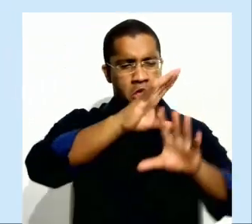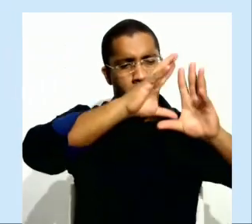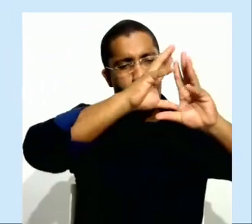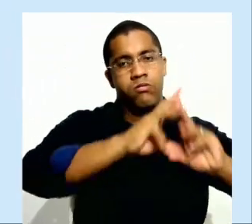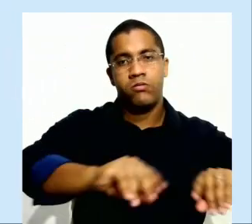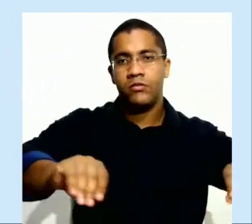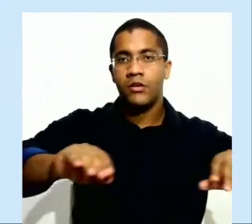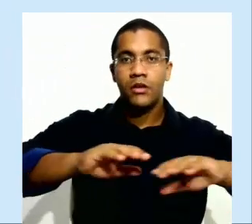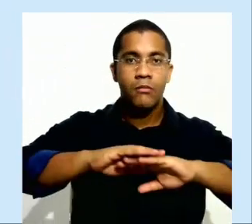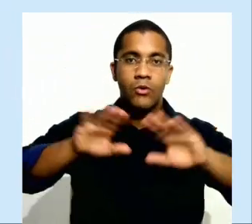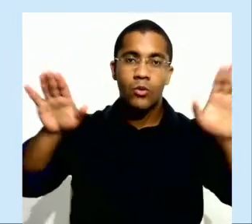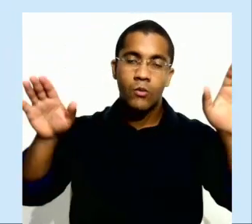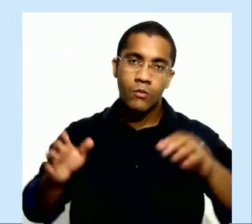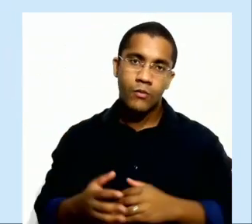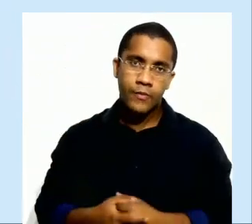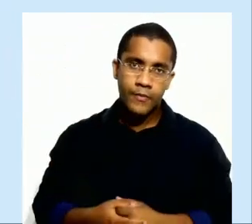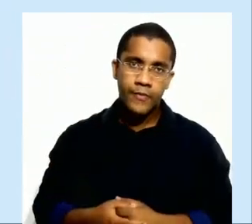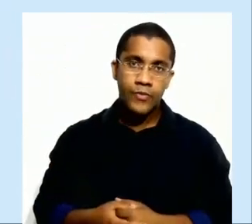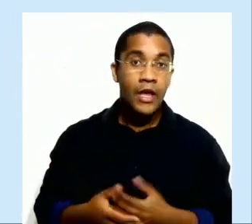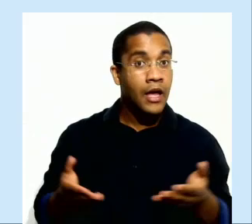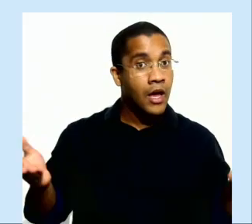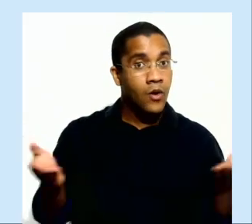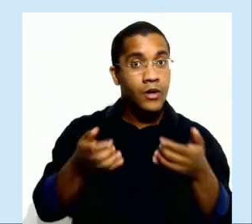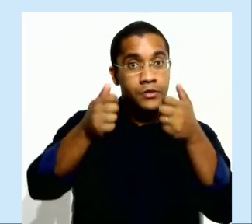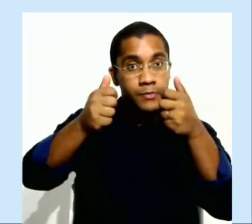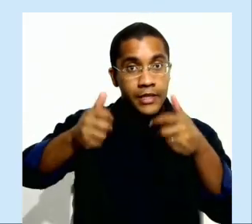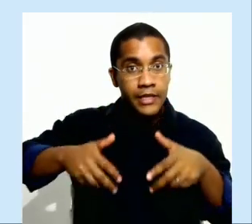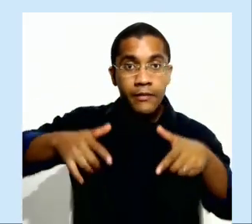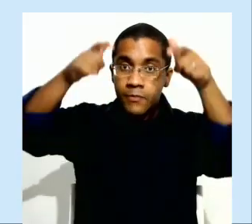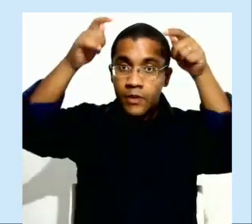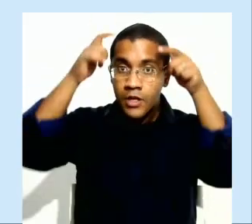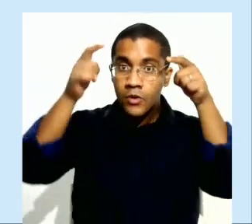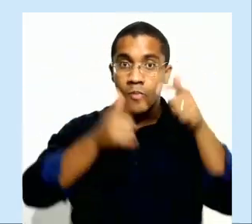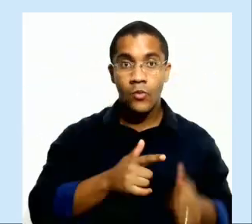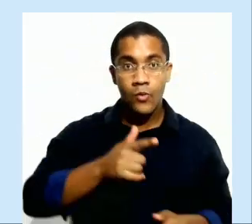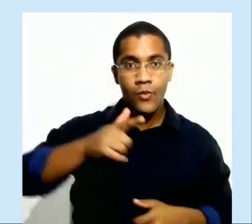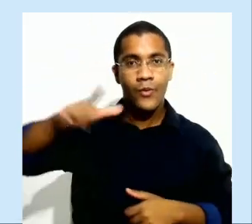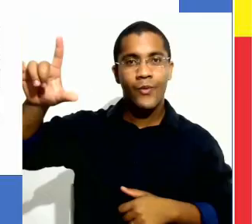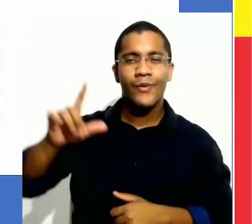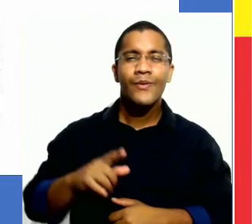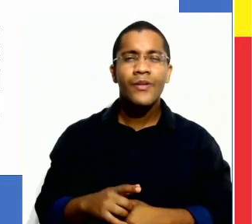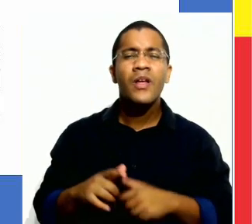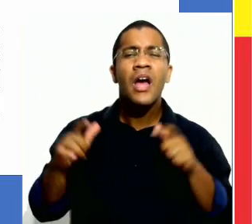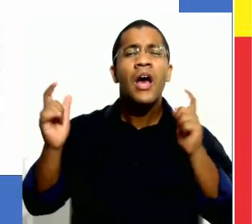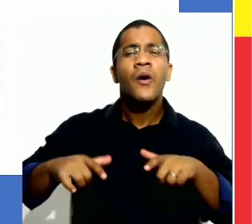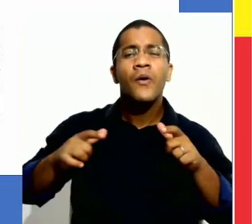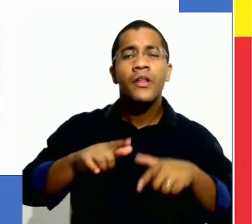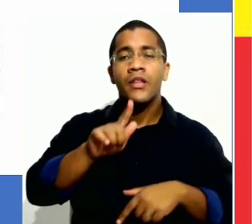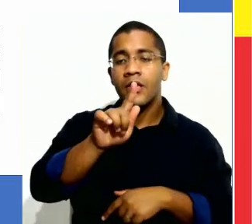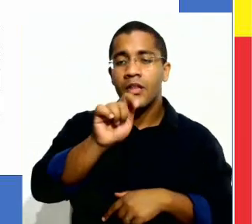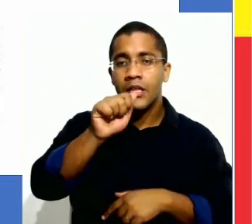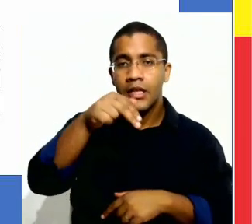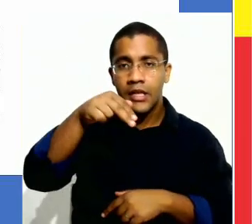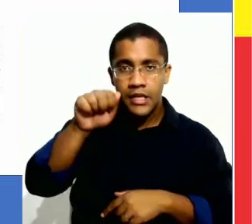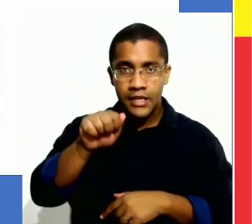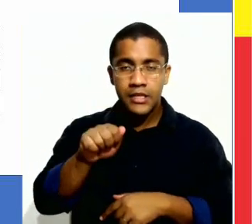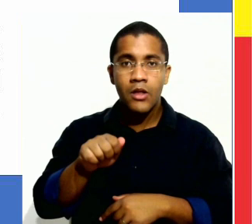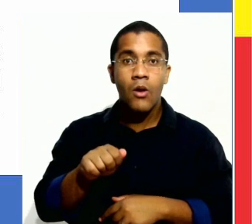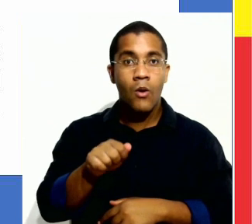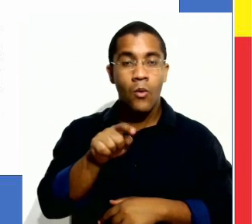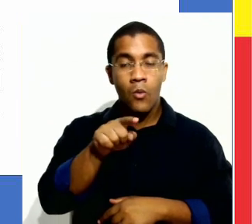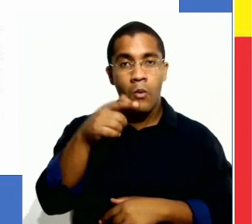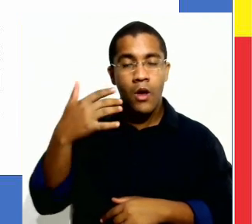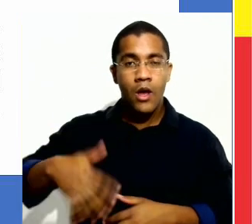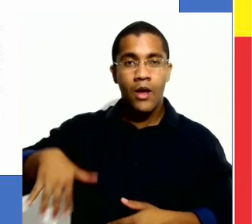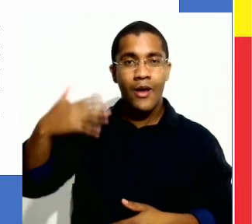vamos agora falar de outro grande reino. É o reino de Gana.